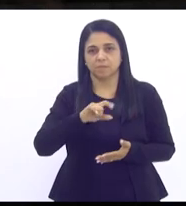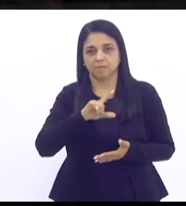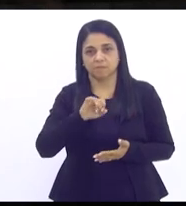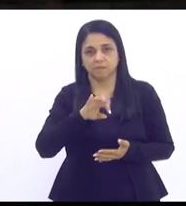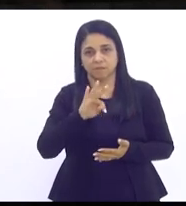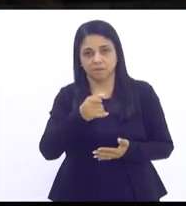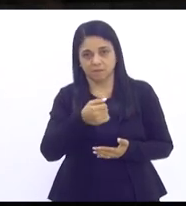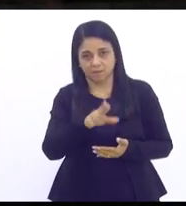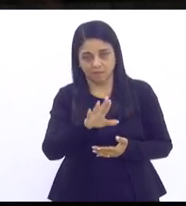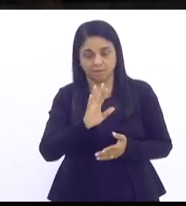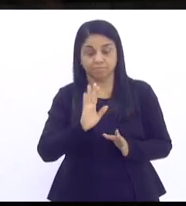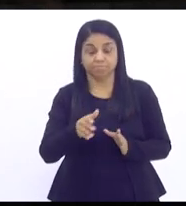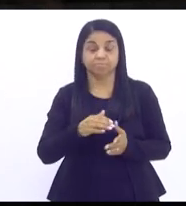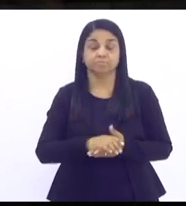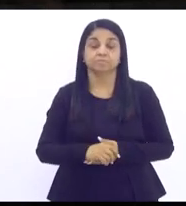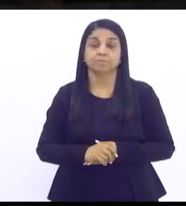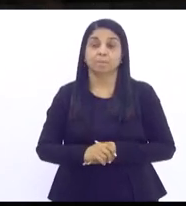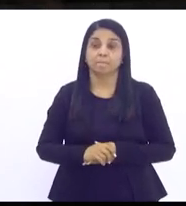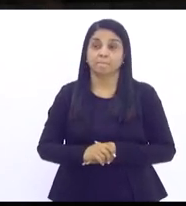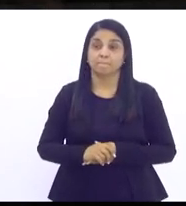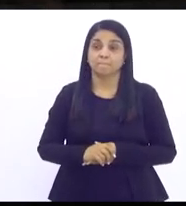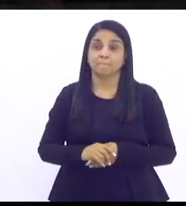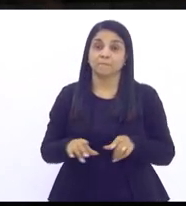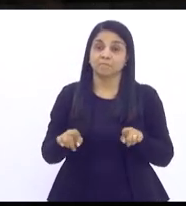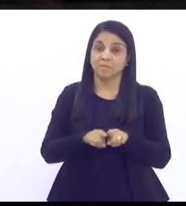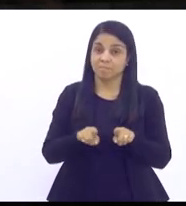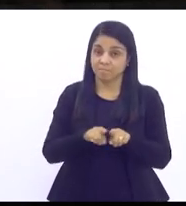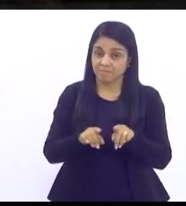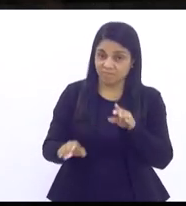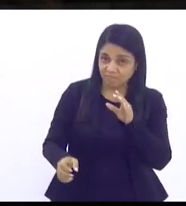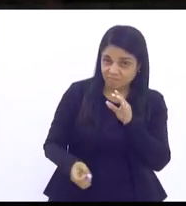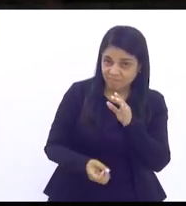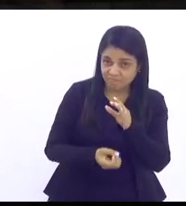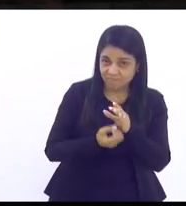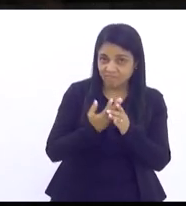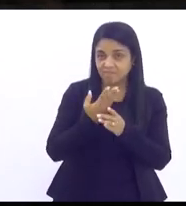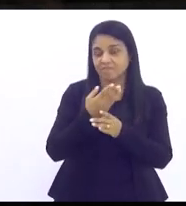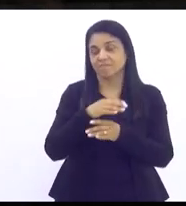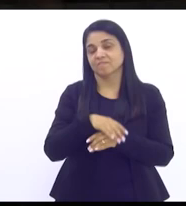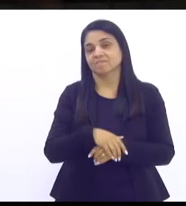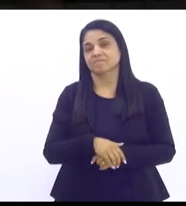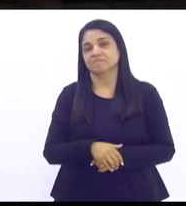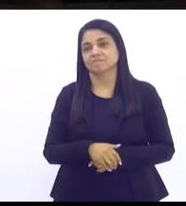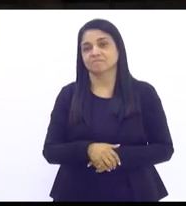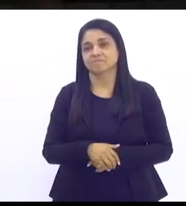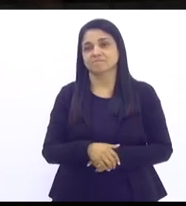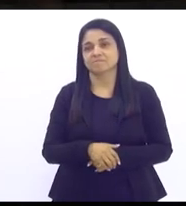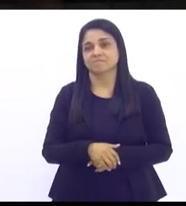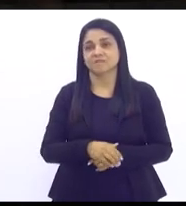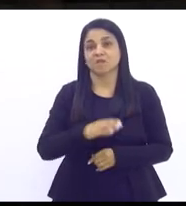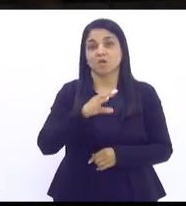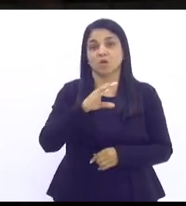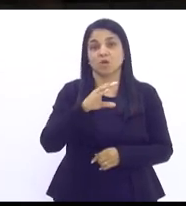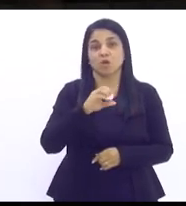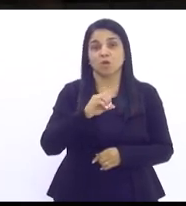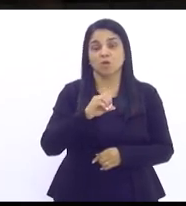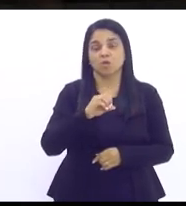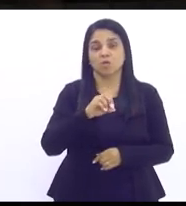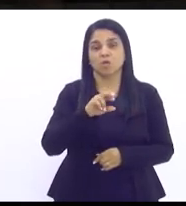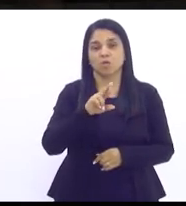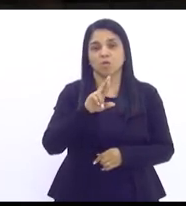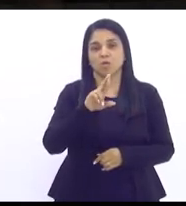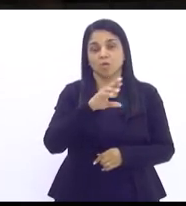nesse interregno também foi criada, delegado Carlos Augusto, a Corregedoria